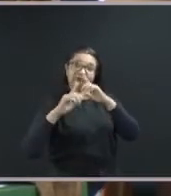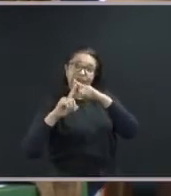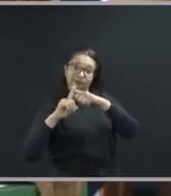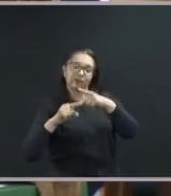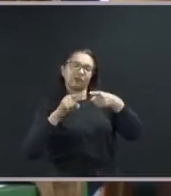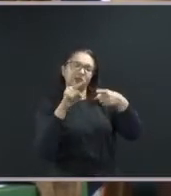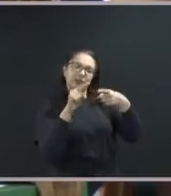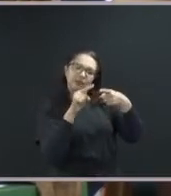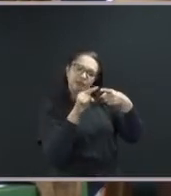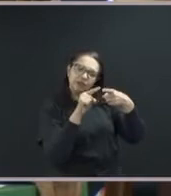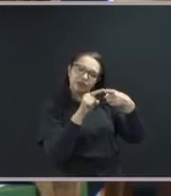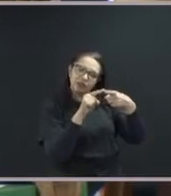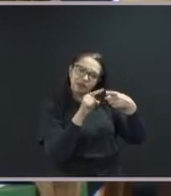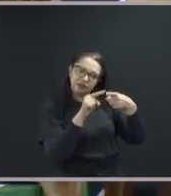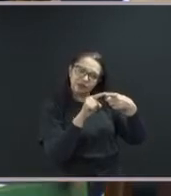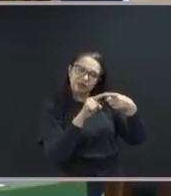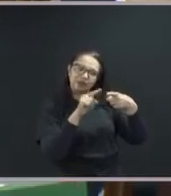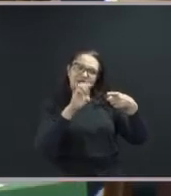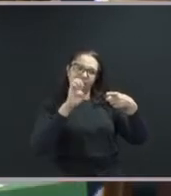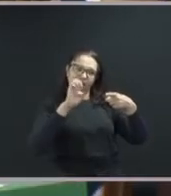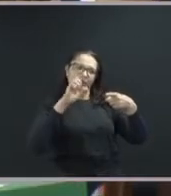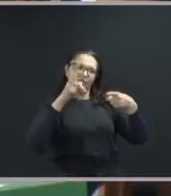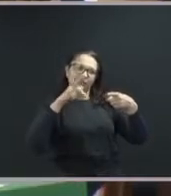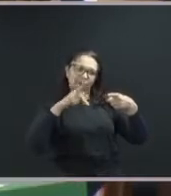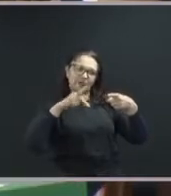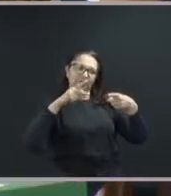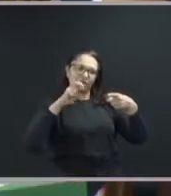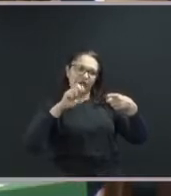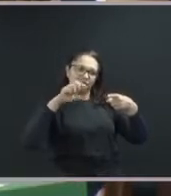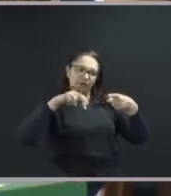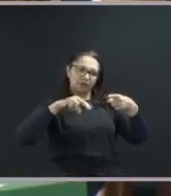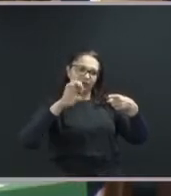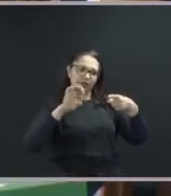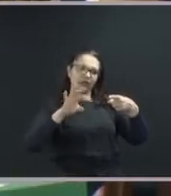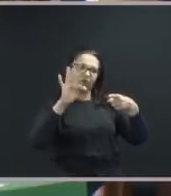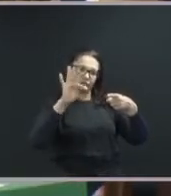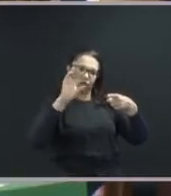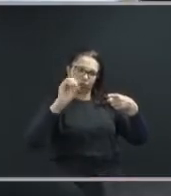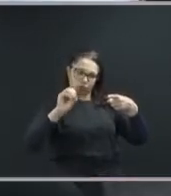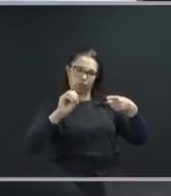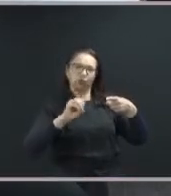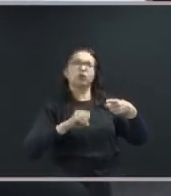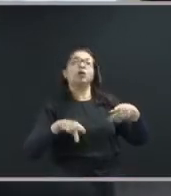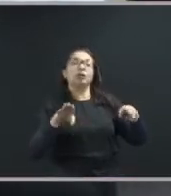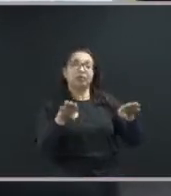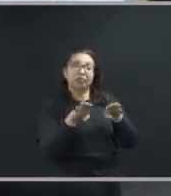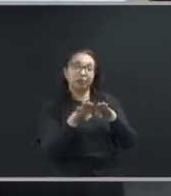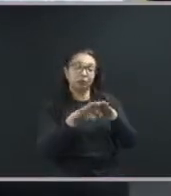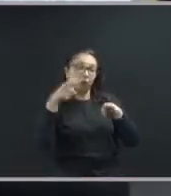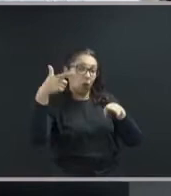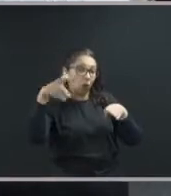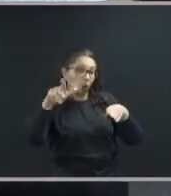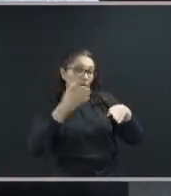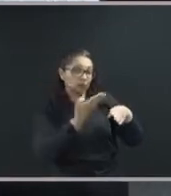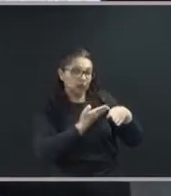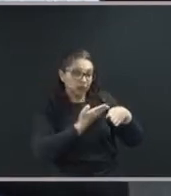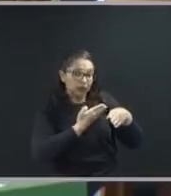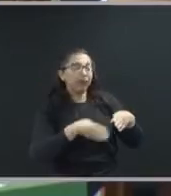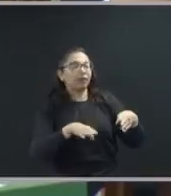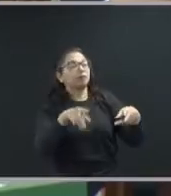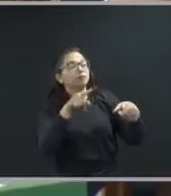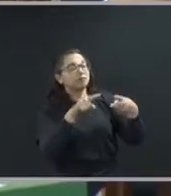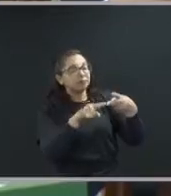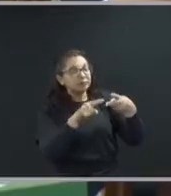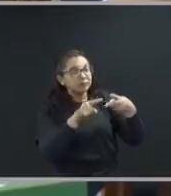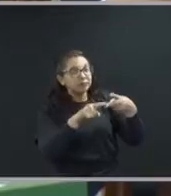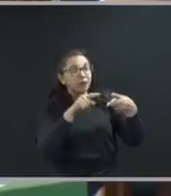Epêneto, meu amado, que é as primícias das asas, os primeiros convertidos. Versículo 6, saudai a Maria, que trabalhou